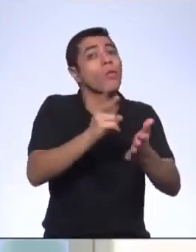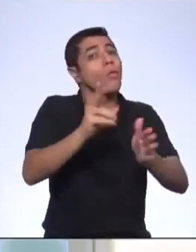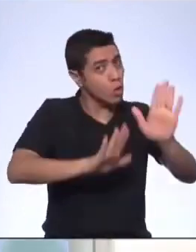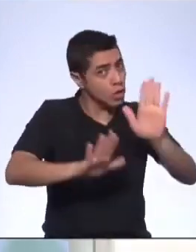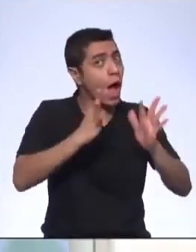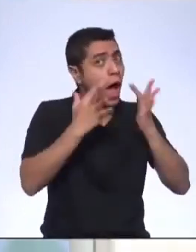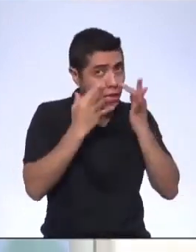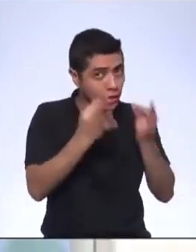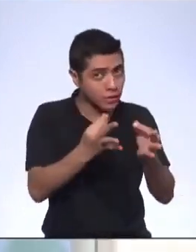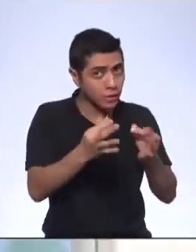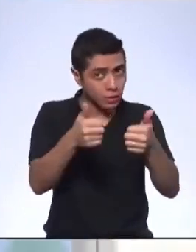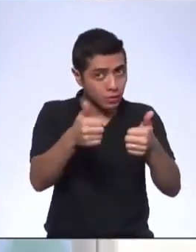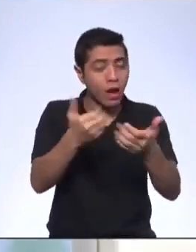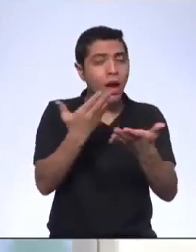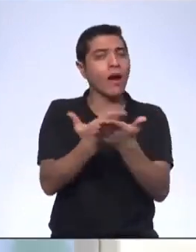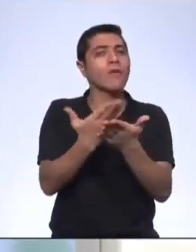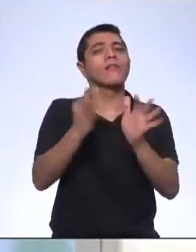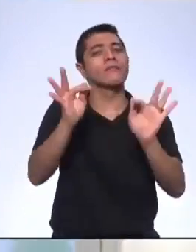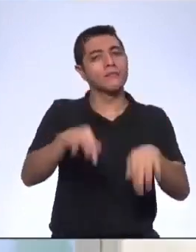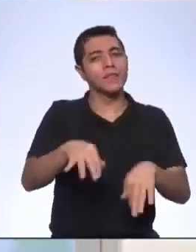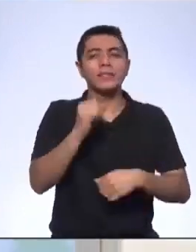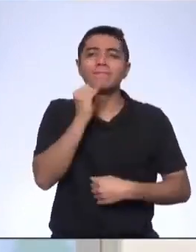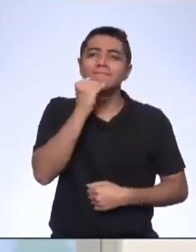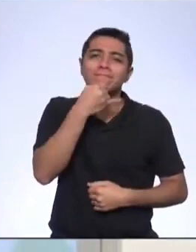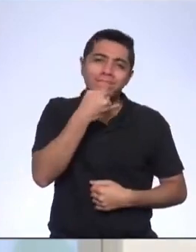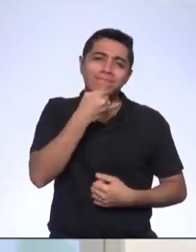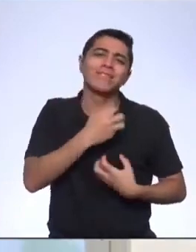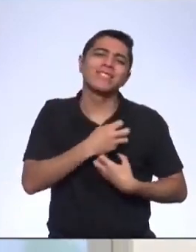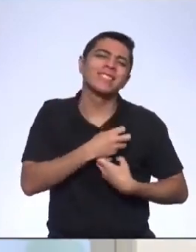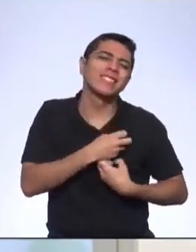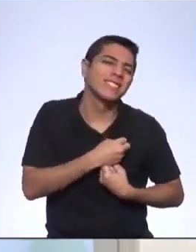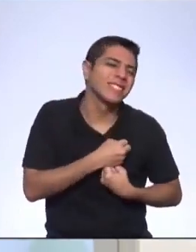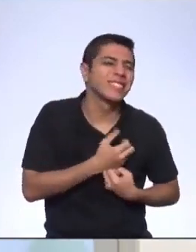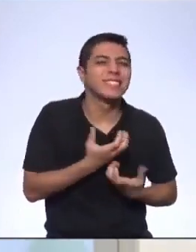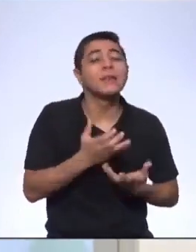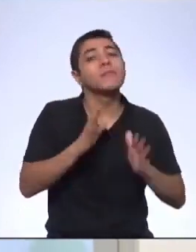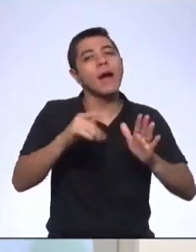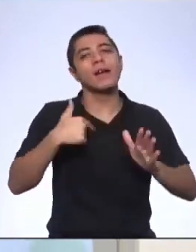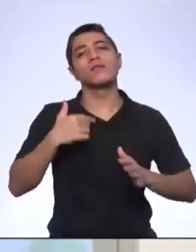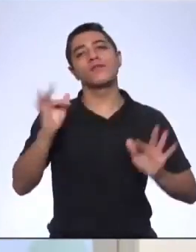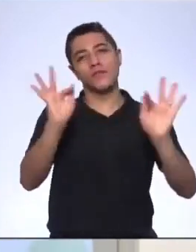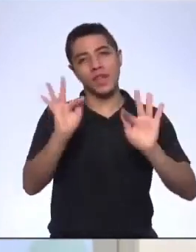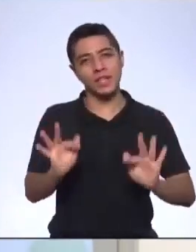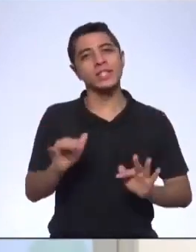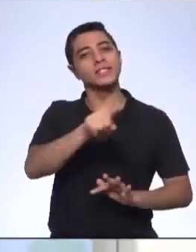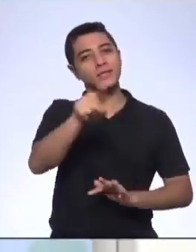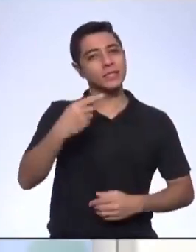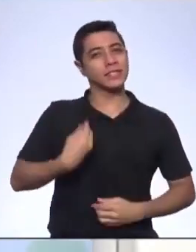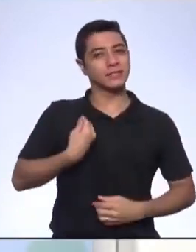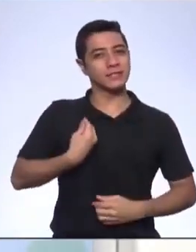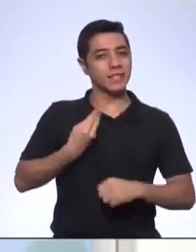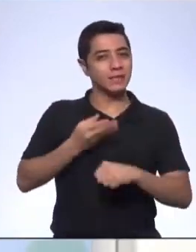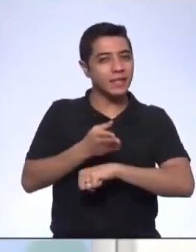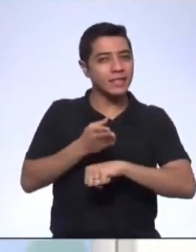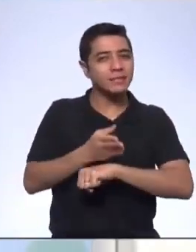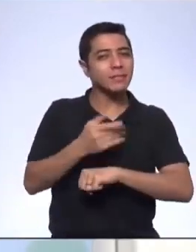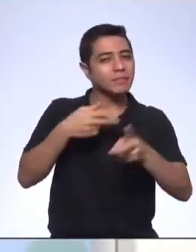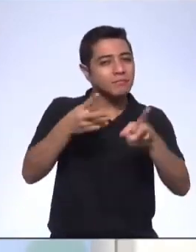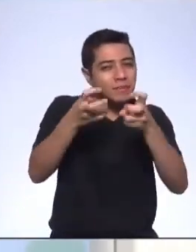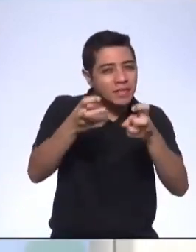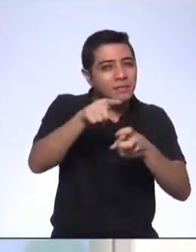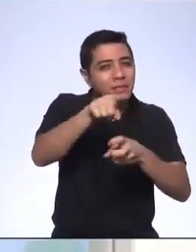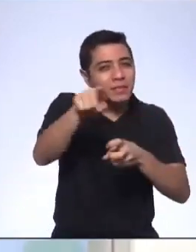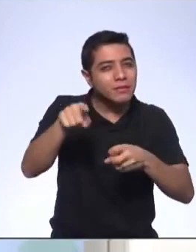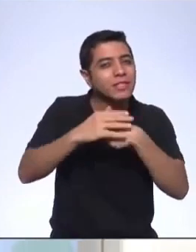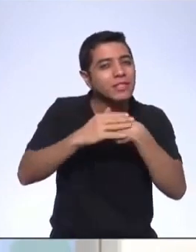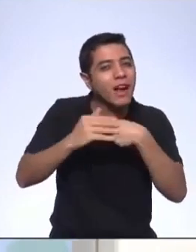aqui, infelizmente, mas com o coração apertado, mas feliz pela participação de vocês. A gente percebe o carinho, a devoção e